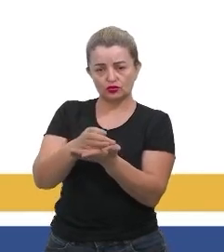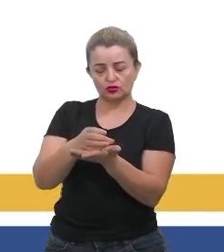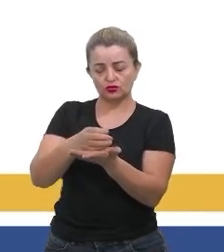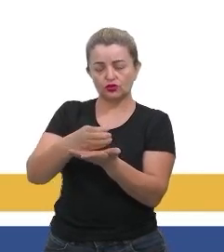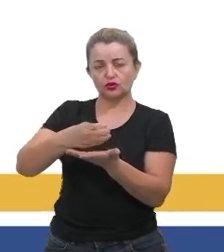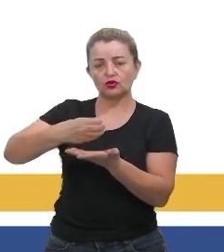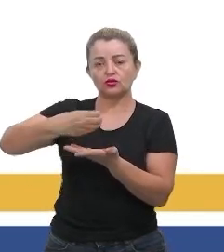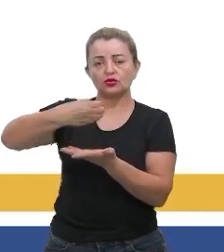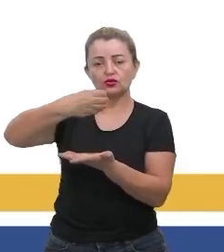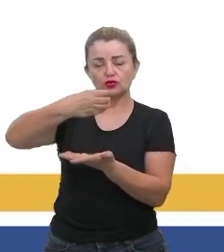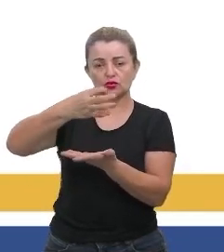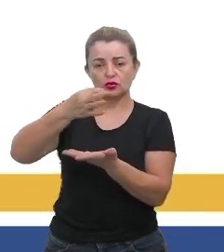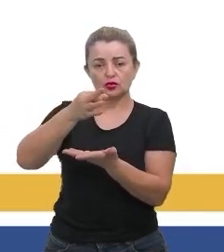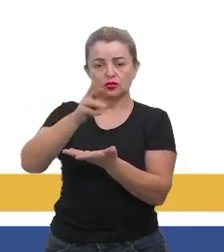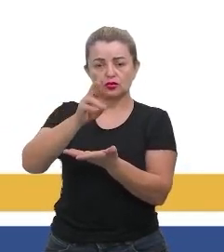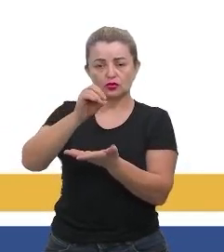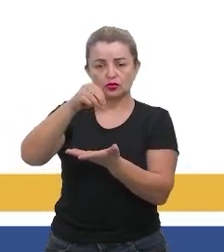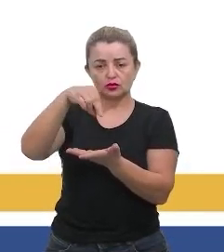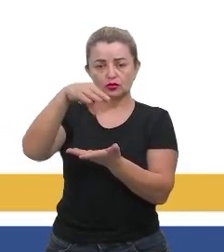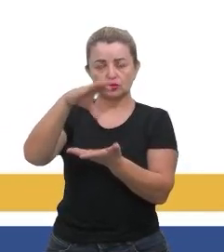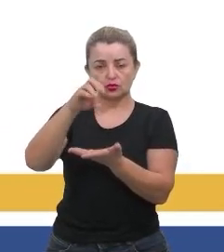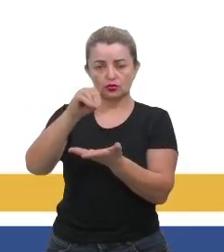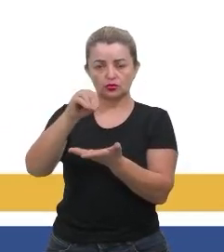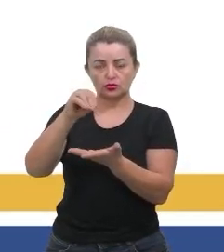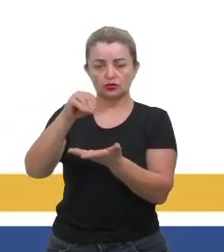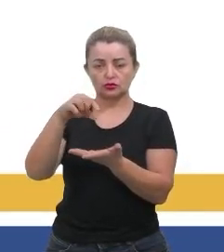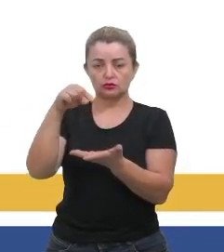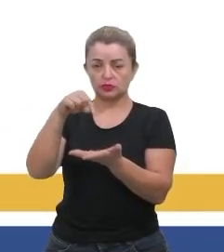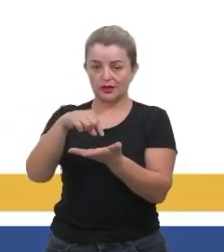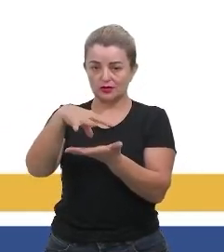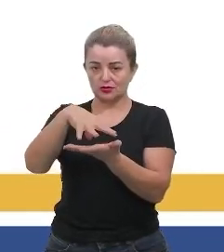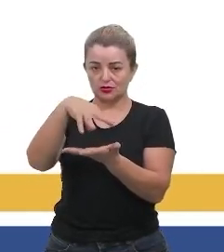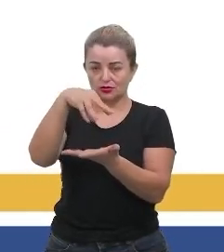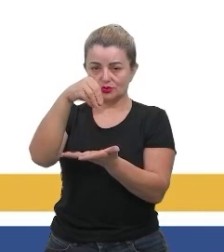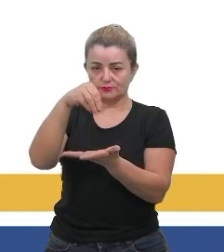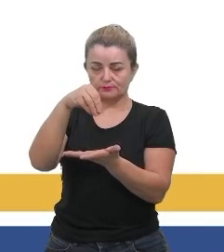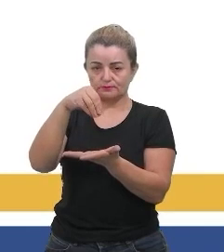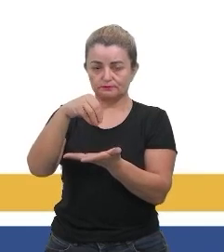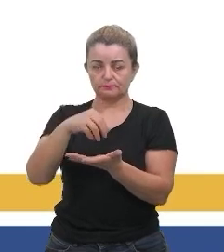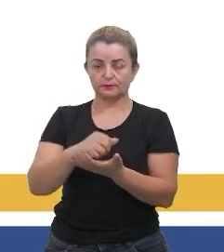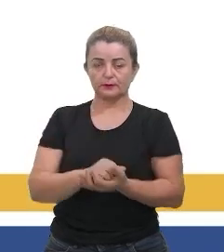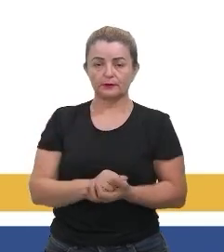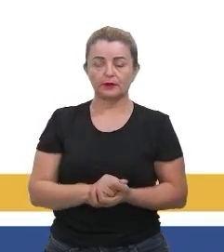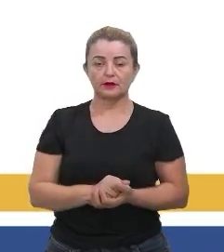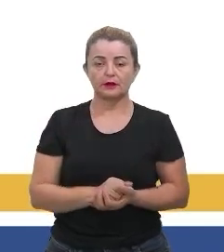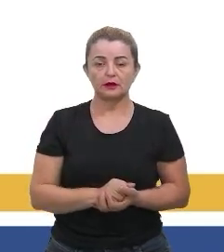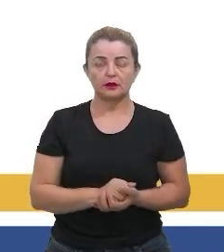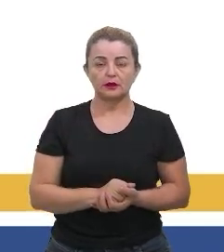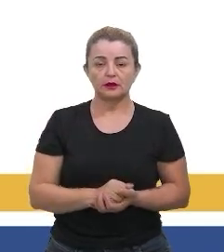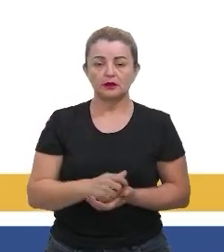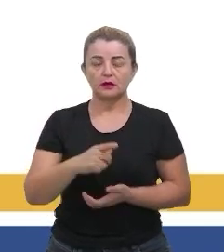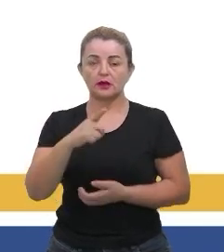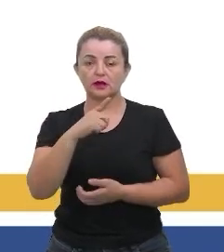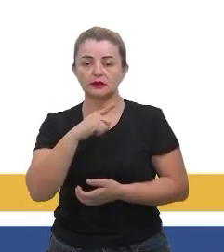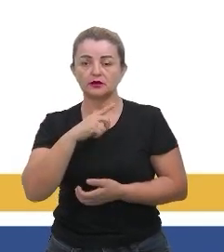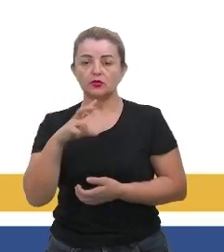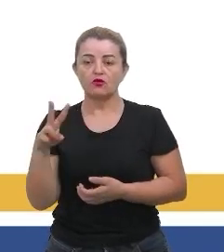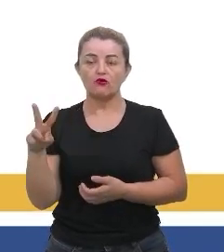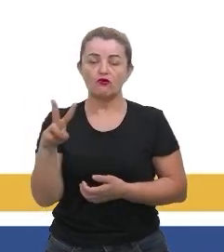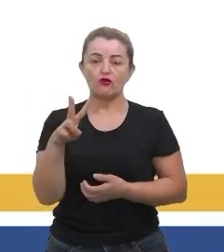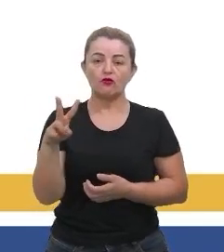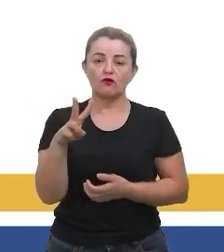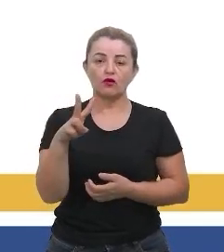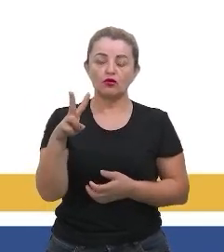2.808, ok, pessoal? Centímetros cúbicos. Aí agora a gente vai para o volume do cilindro. Gente, o que